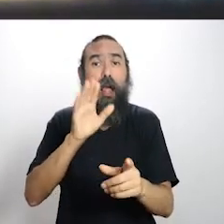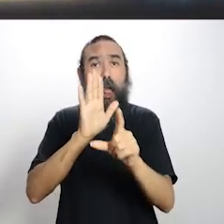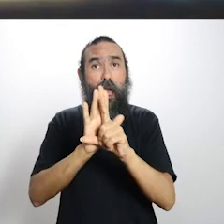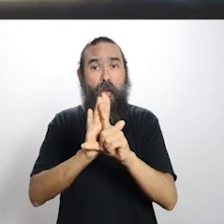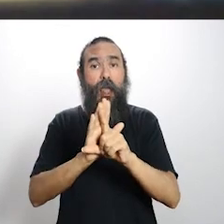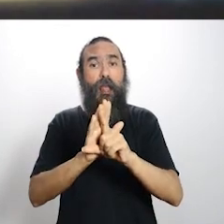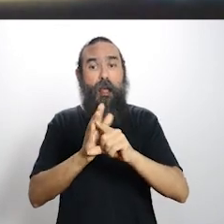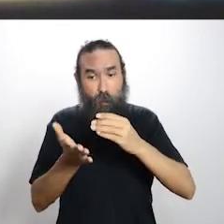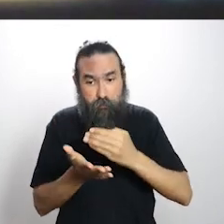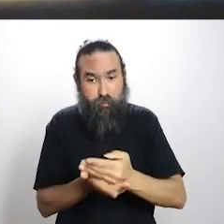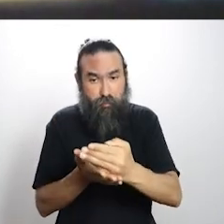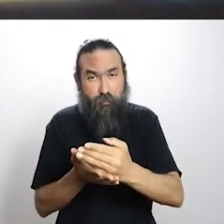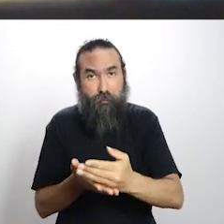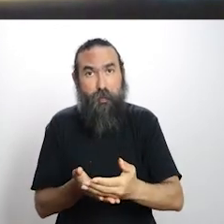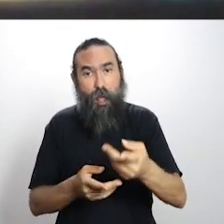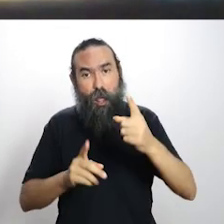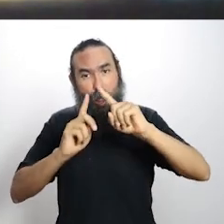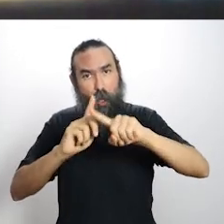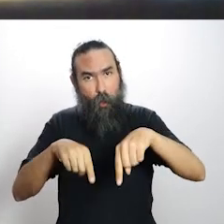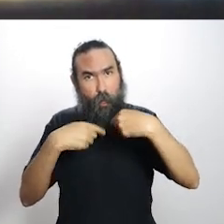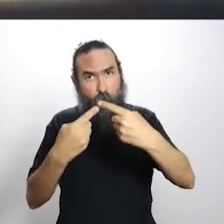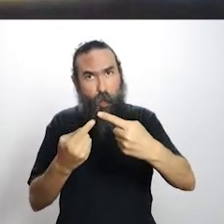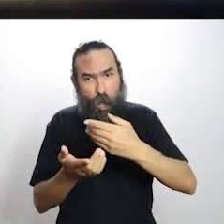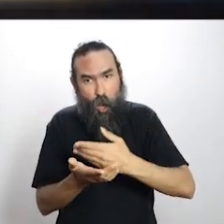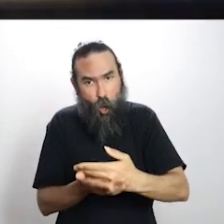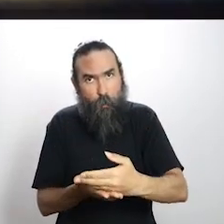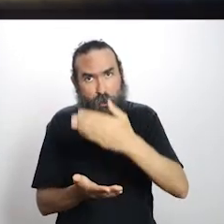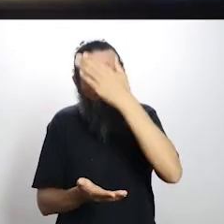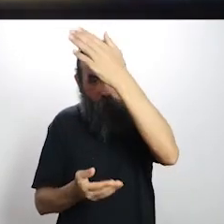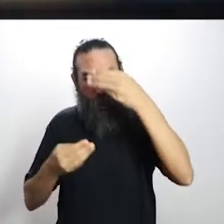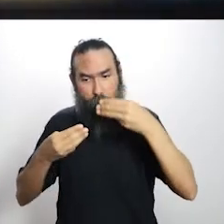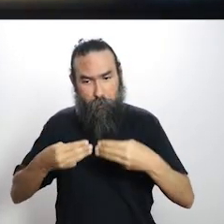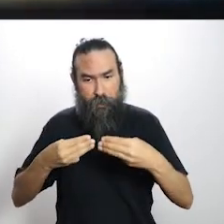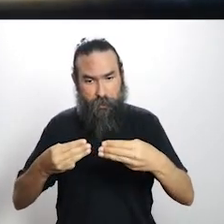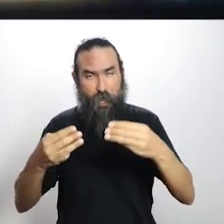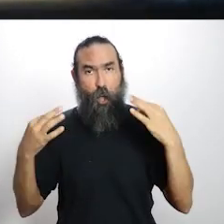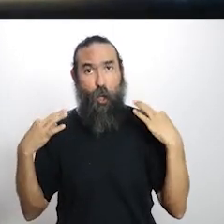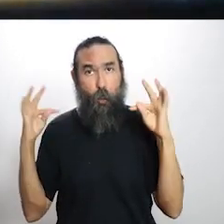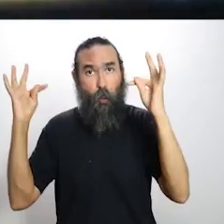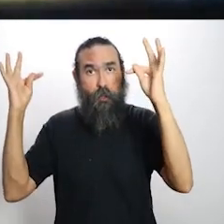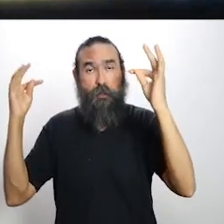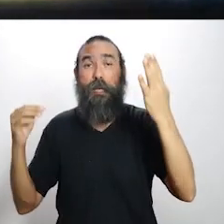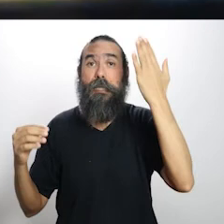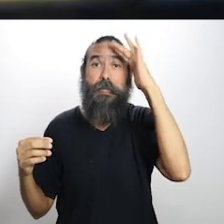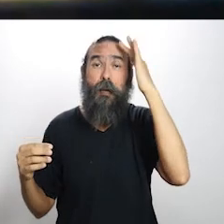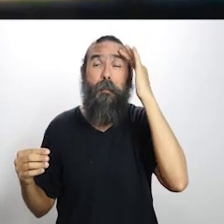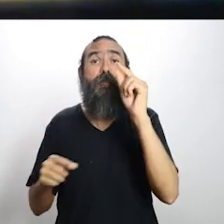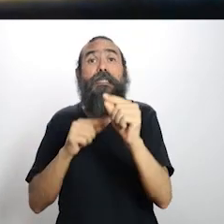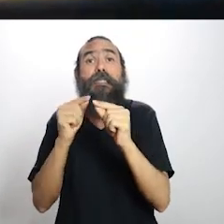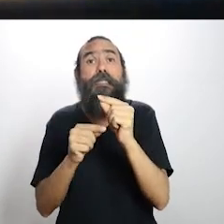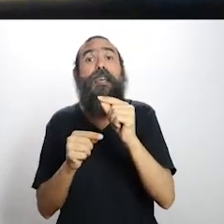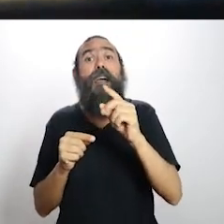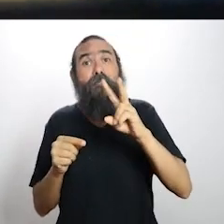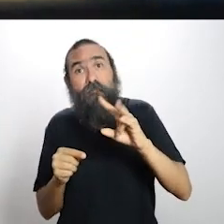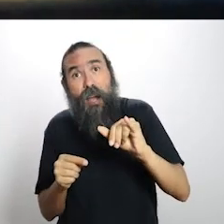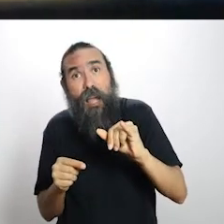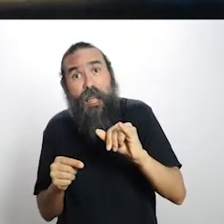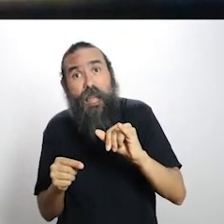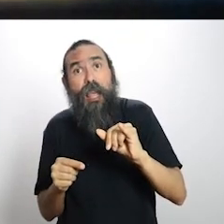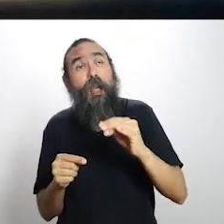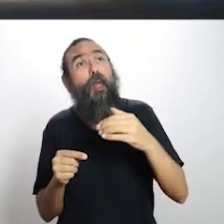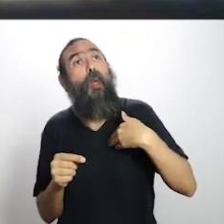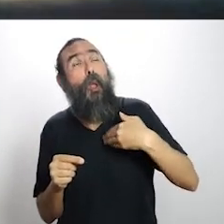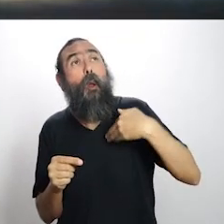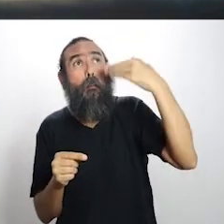essa reunião que começou às 17 horas e 15 minutos do Ministério do Turismo, para saber se eles vão avisar, inclusive eu pedi que me